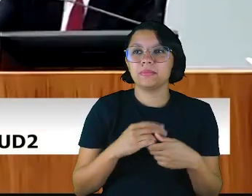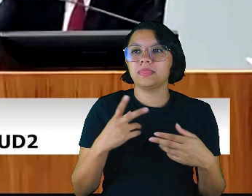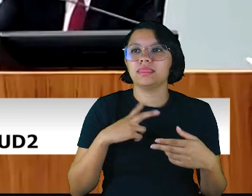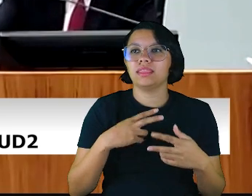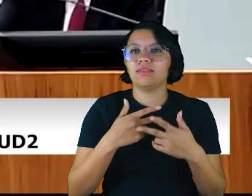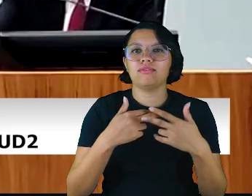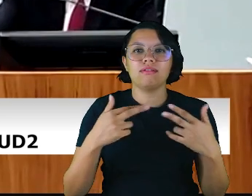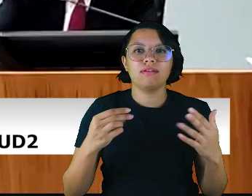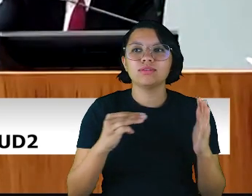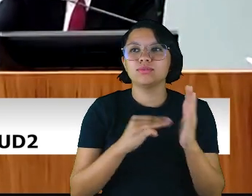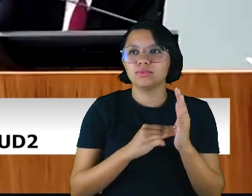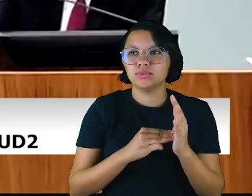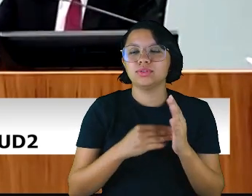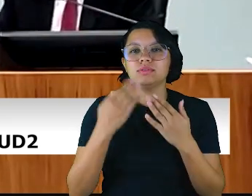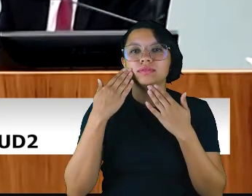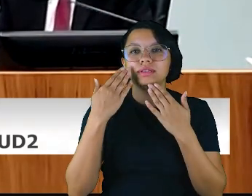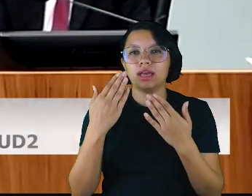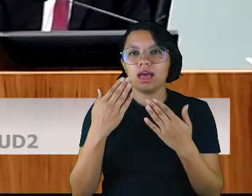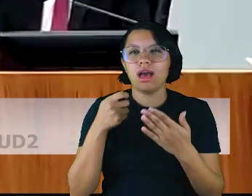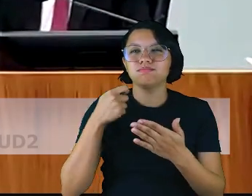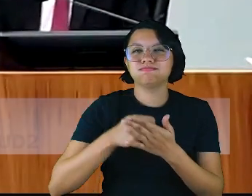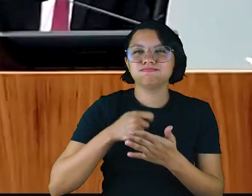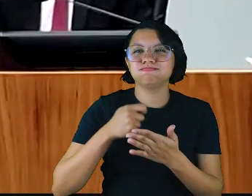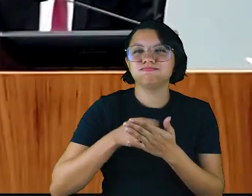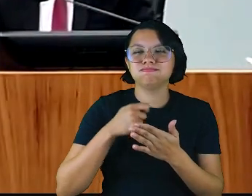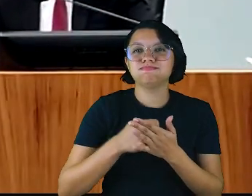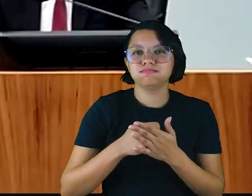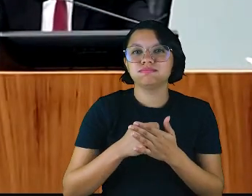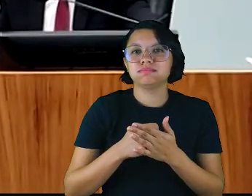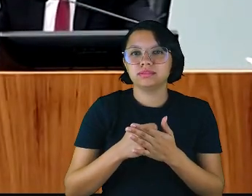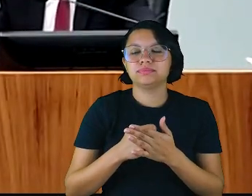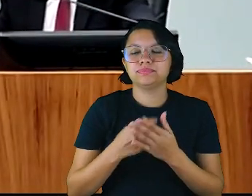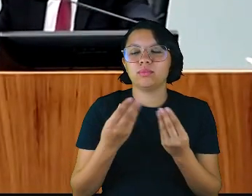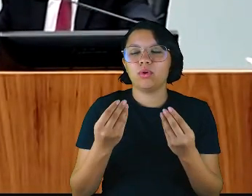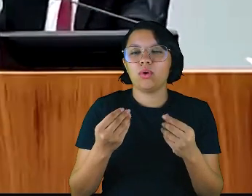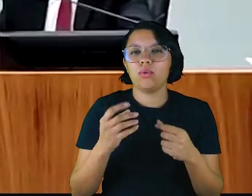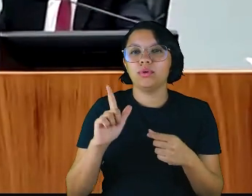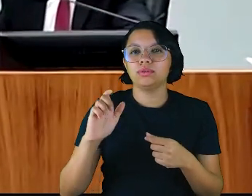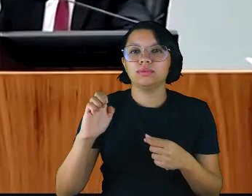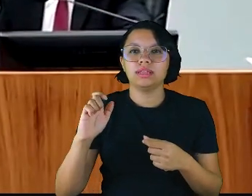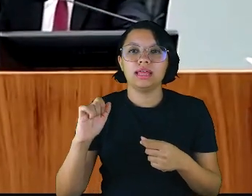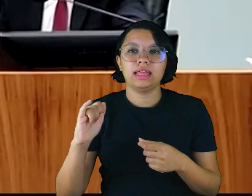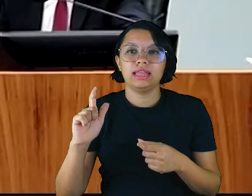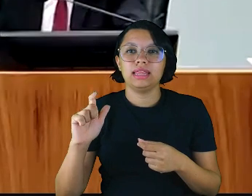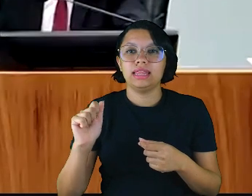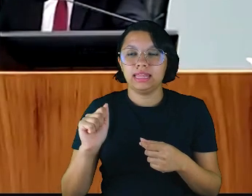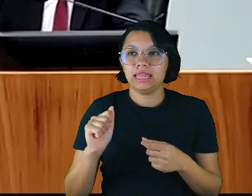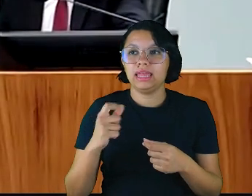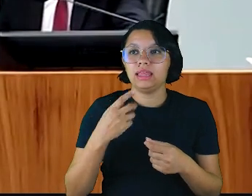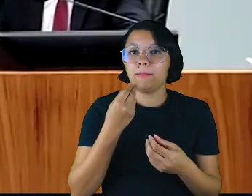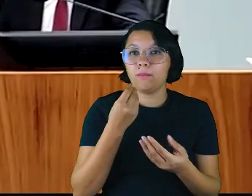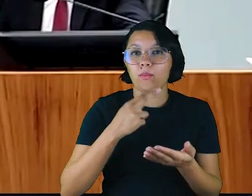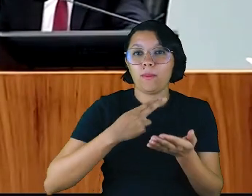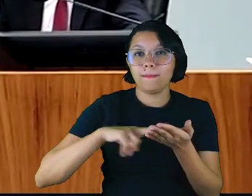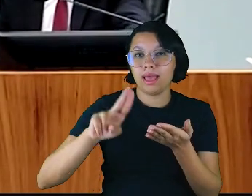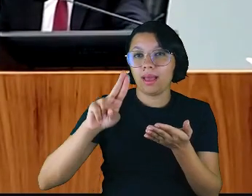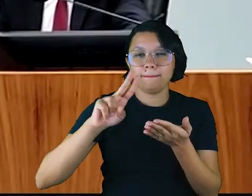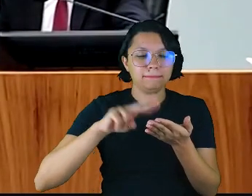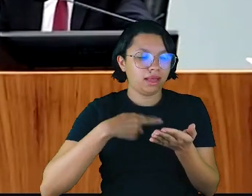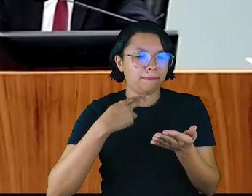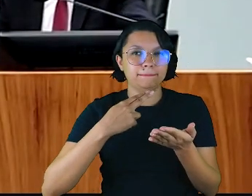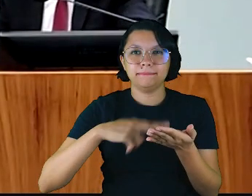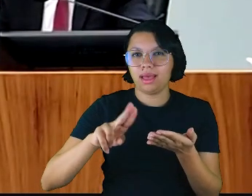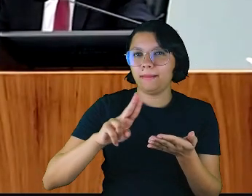confluência de fatores. Agradeço muito o empenho aí inestimável da Leila, que já foi citada várias vezes, muitas mensagens trocadas,